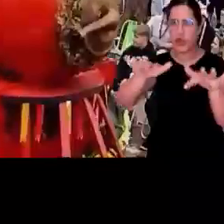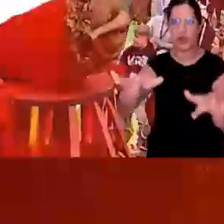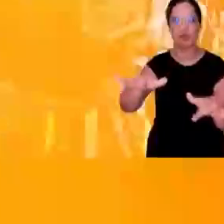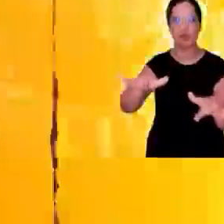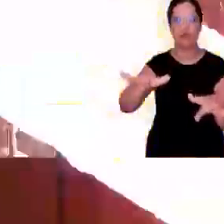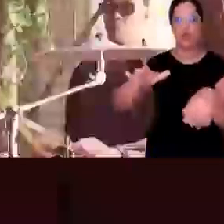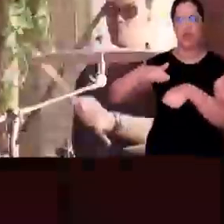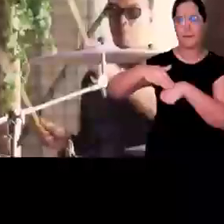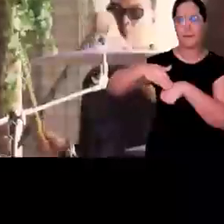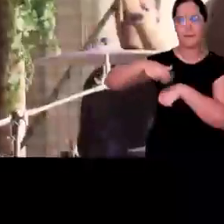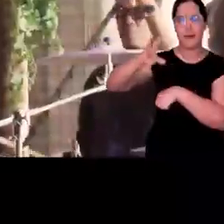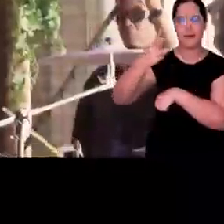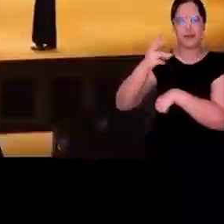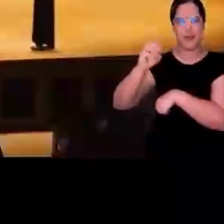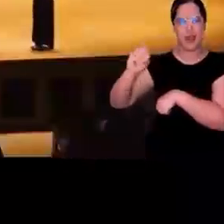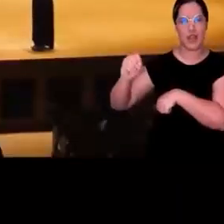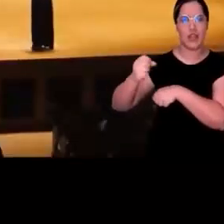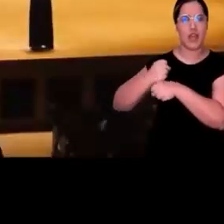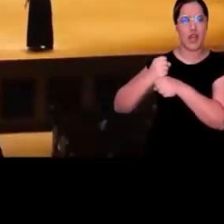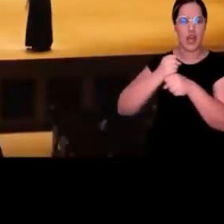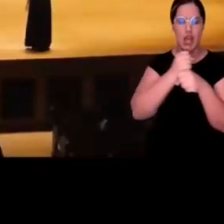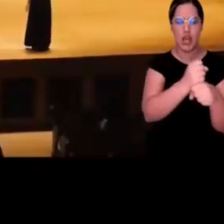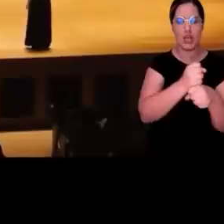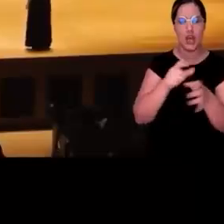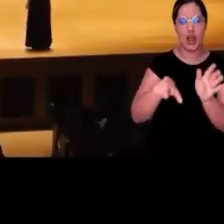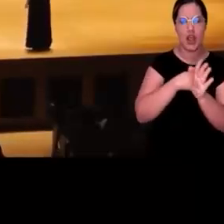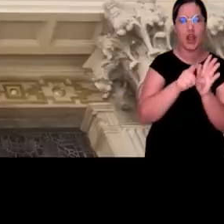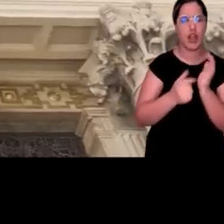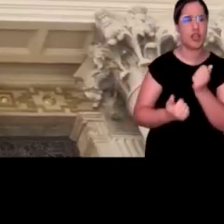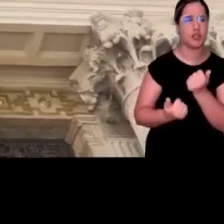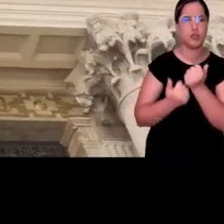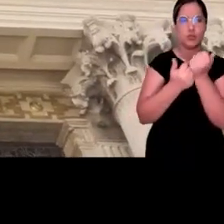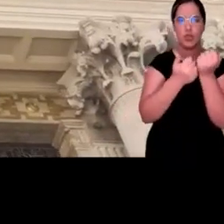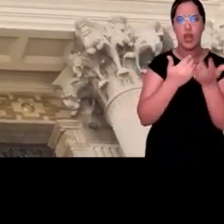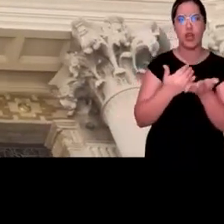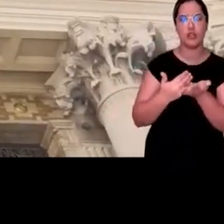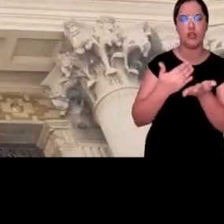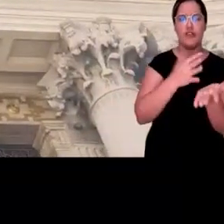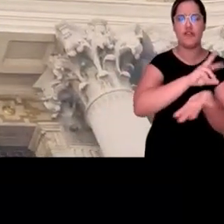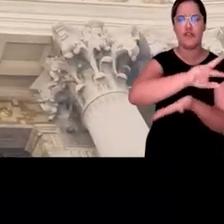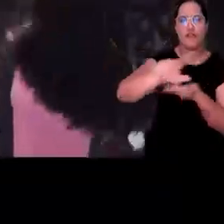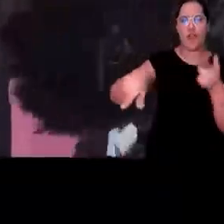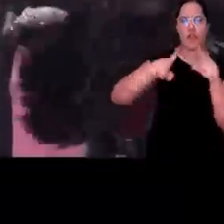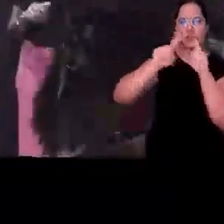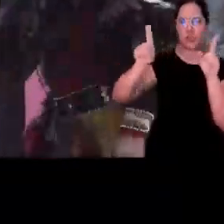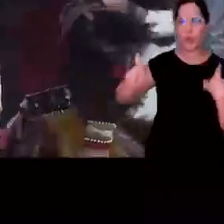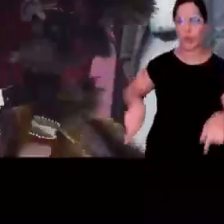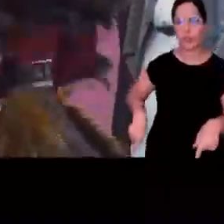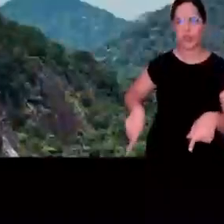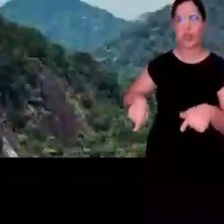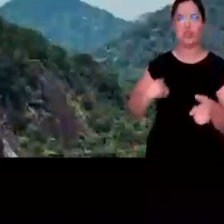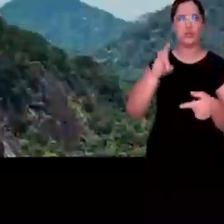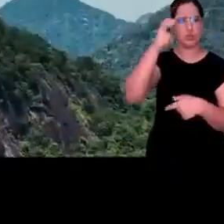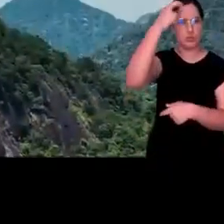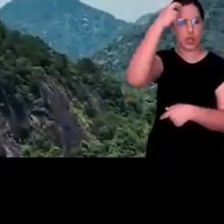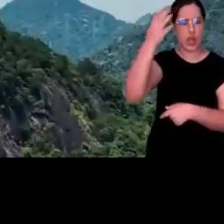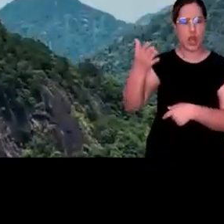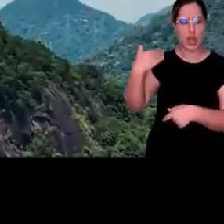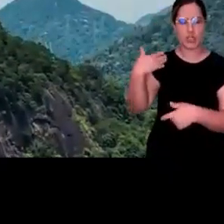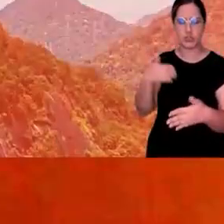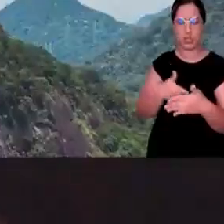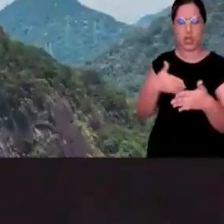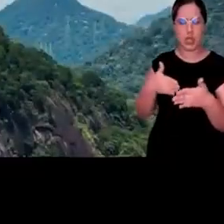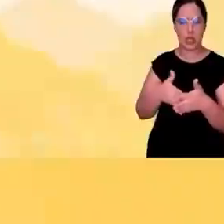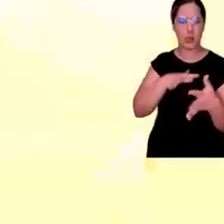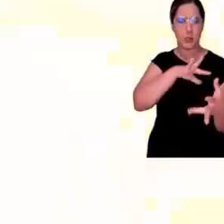cultural. Ao longo de mais de 3 décadas, a Rouanet permitiu que inúmeras iniciativas culturais, antes inviáveis,